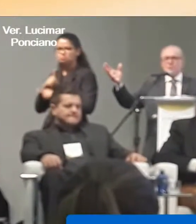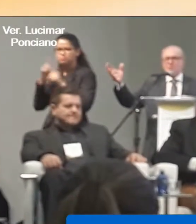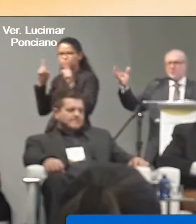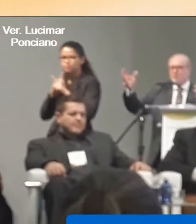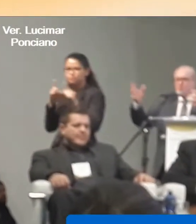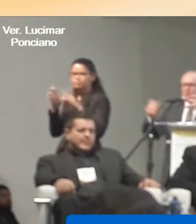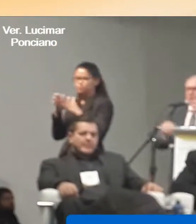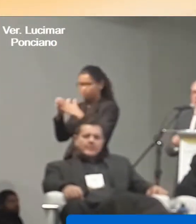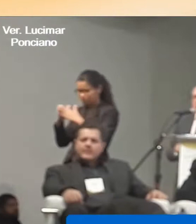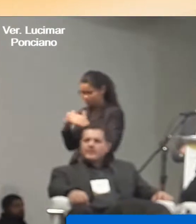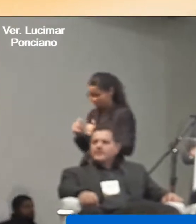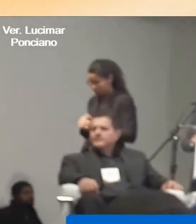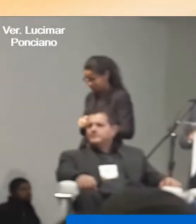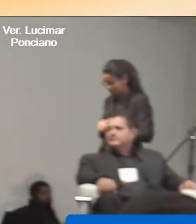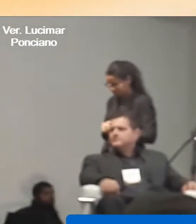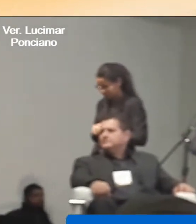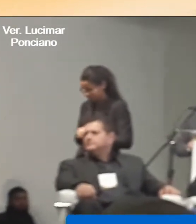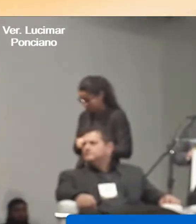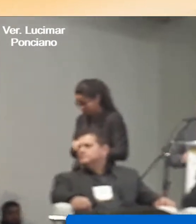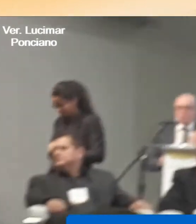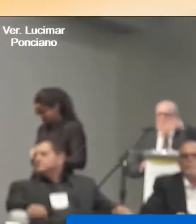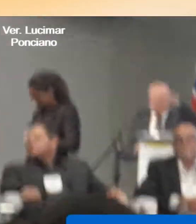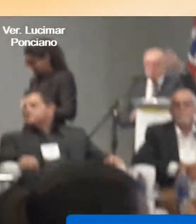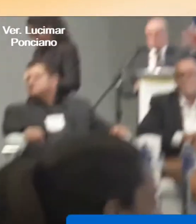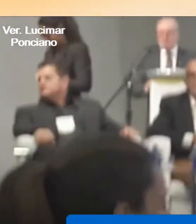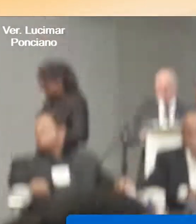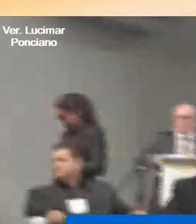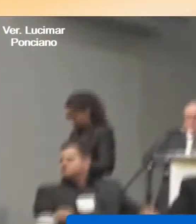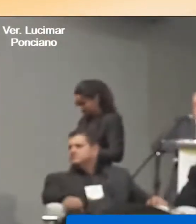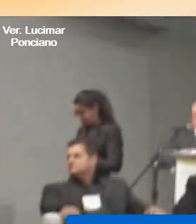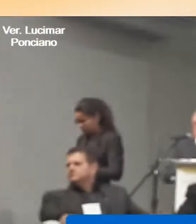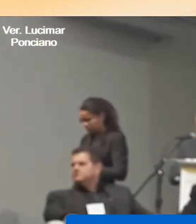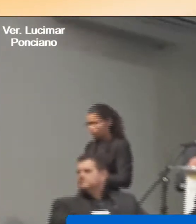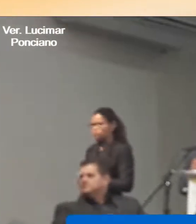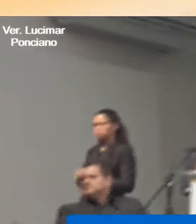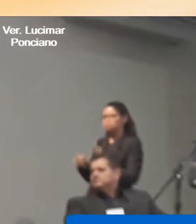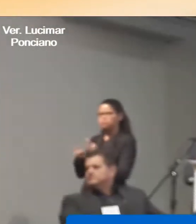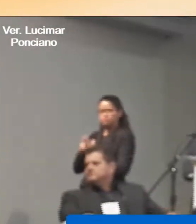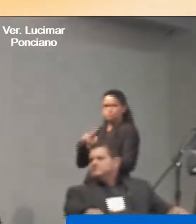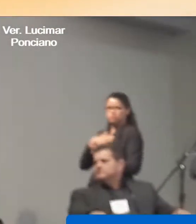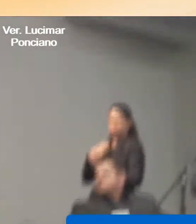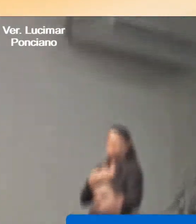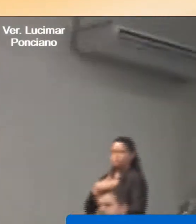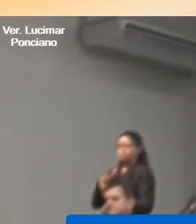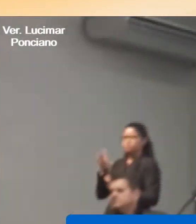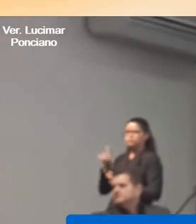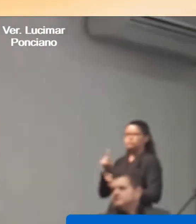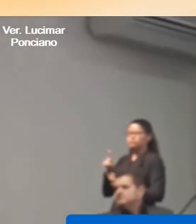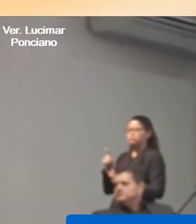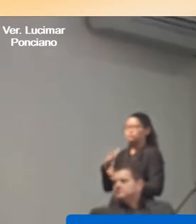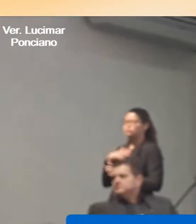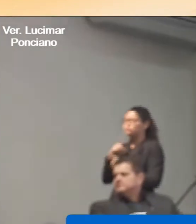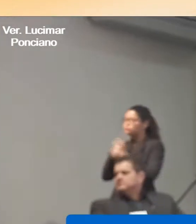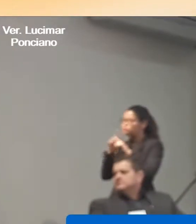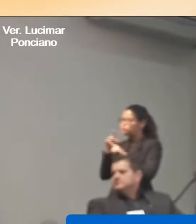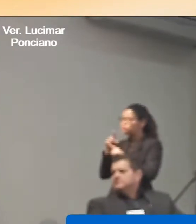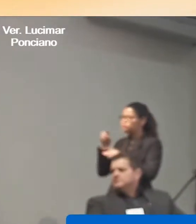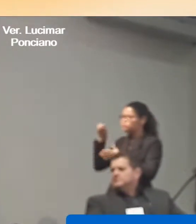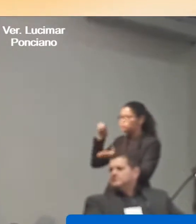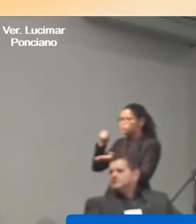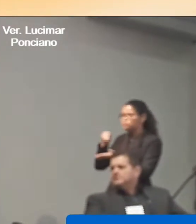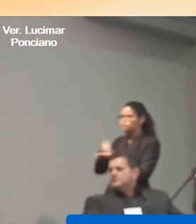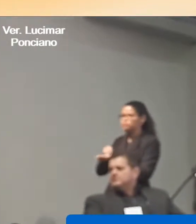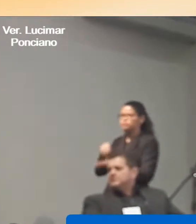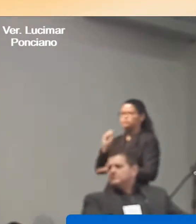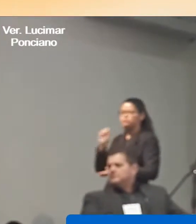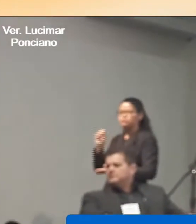que eu penso que não é total da minha instituição, mas é uma crítica localizada que eu tenho,